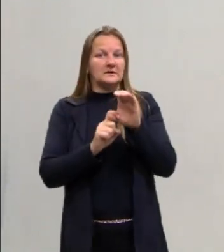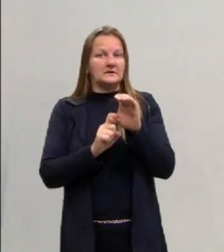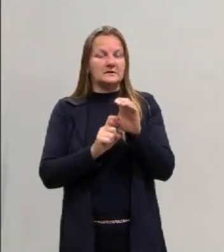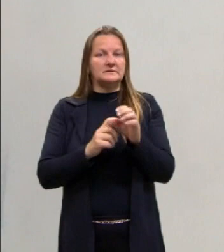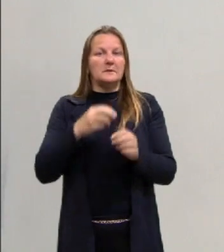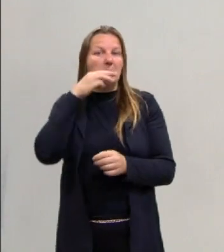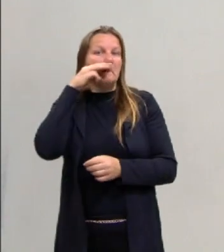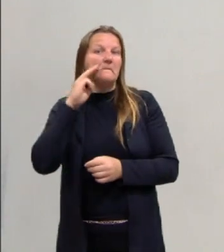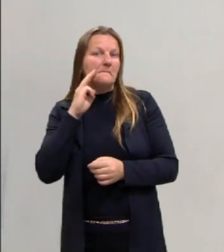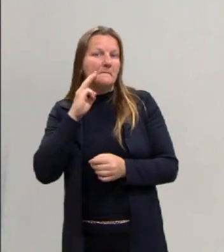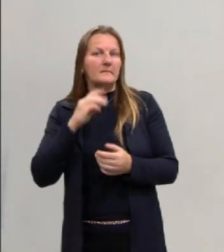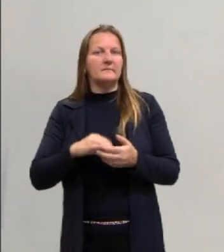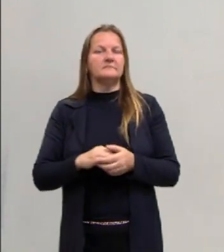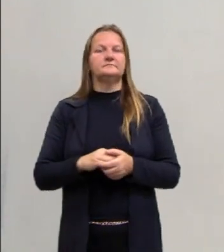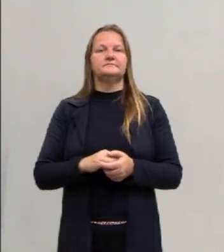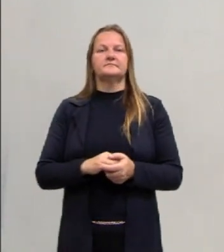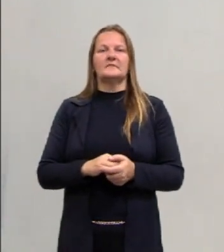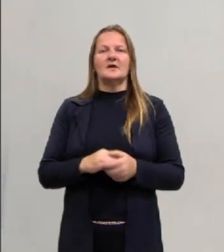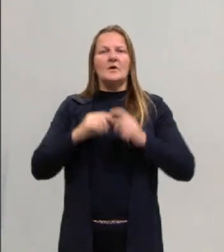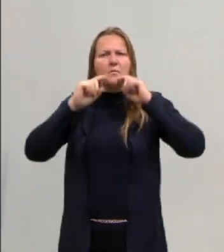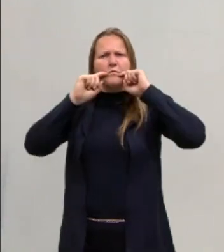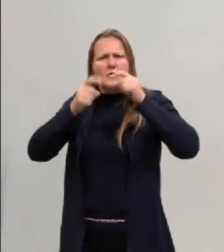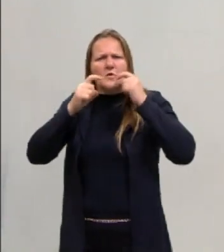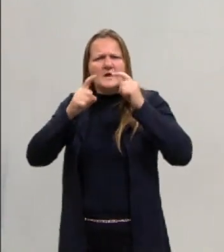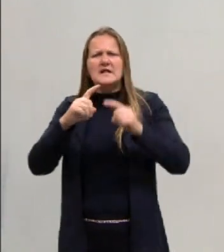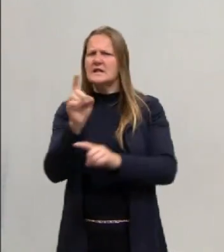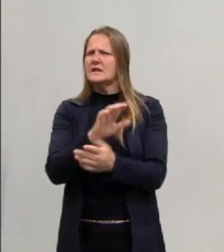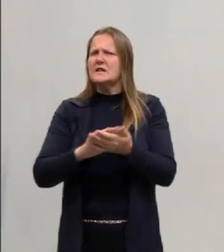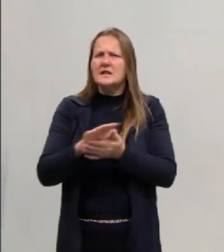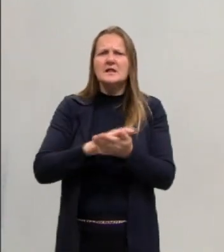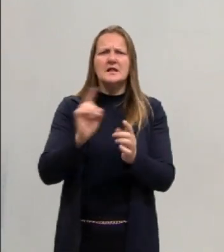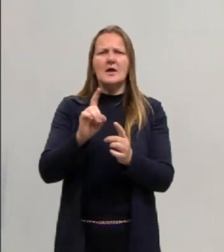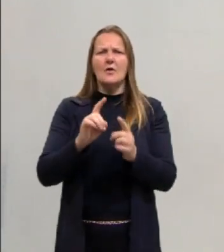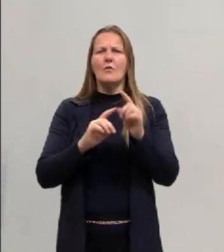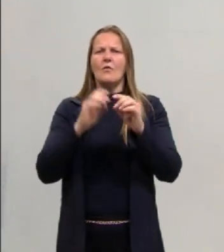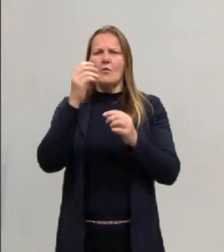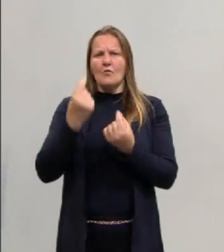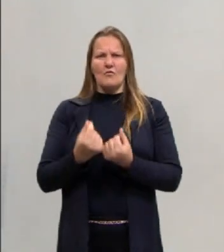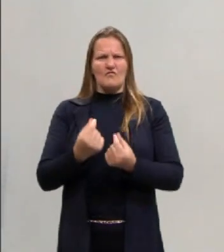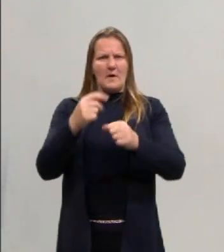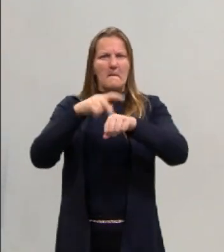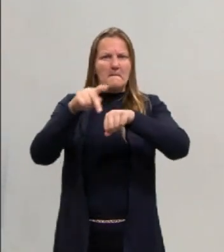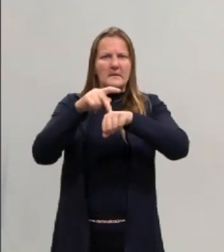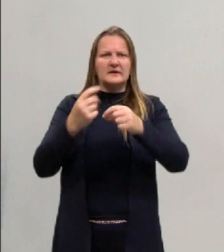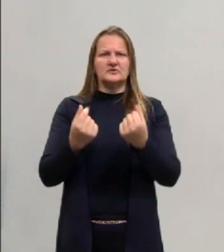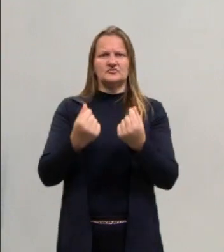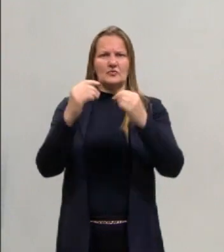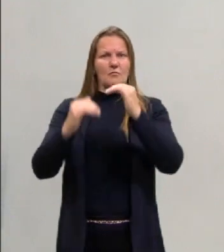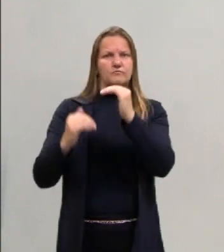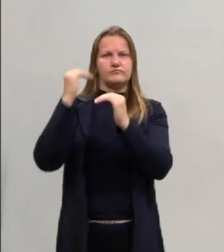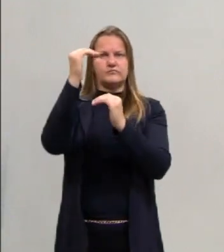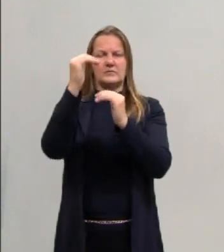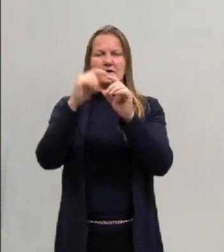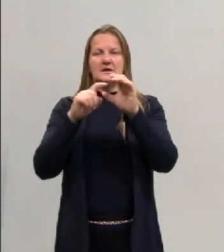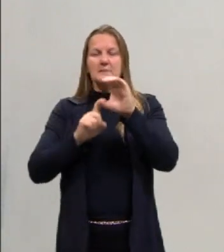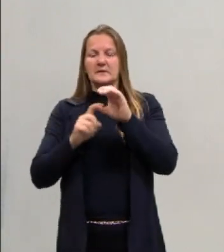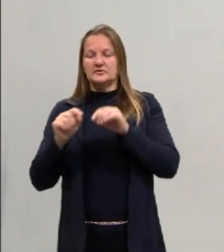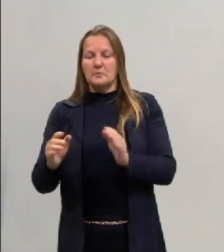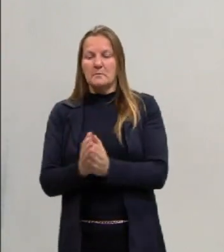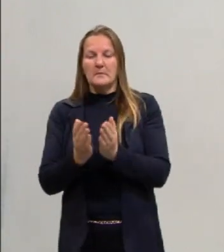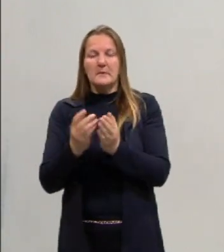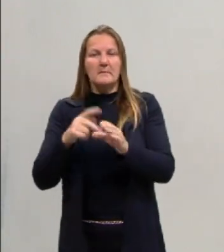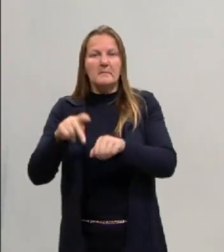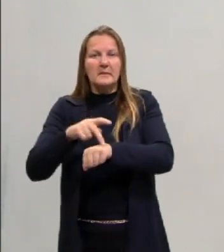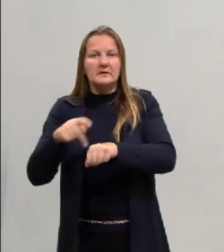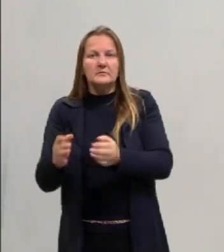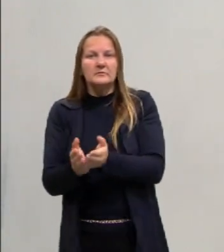Via marxista ela vai criticar e vai dizer na verdade que são os ricos né os países desenvolvidos que dependem dos países pobres